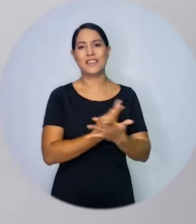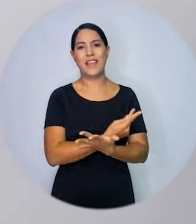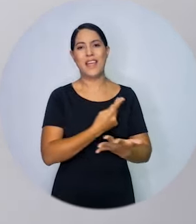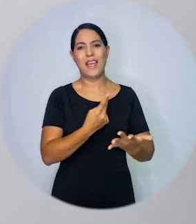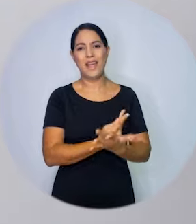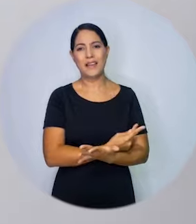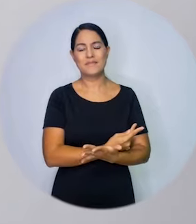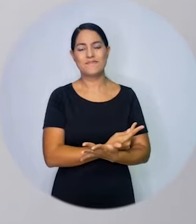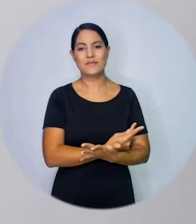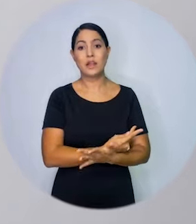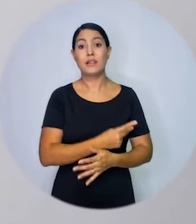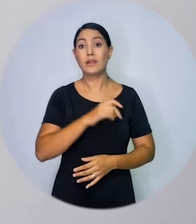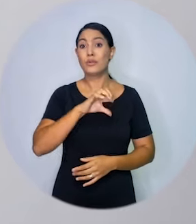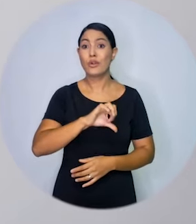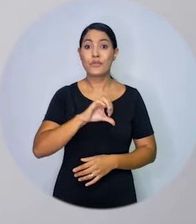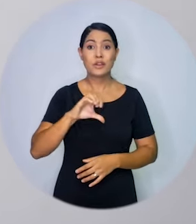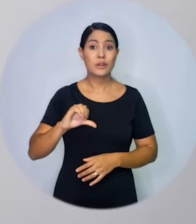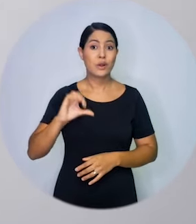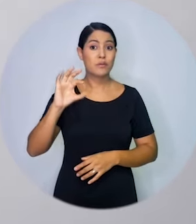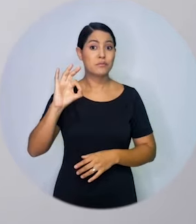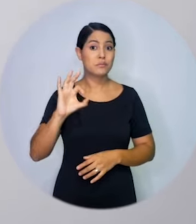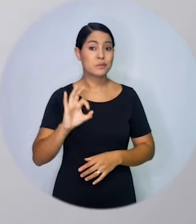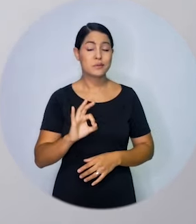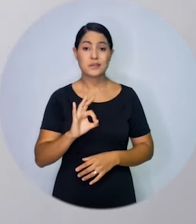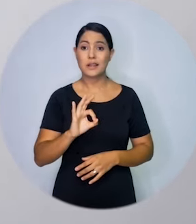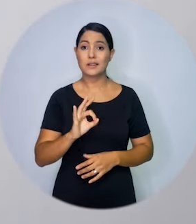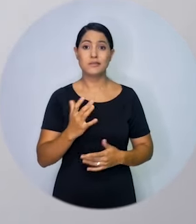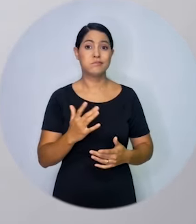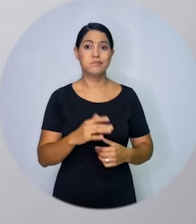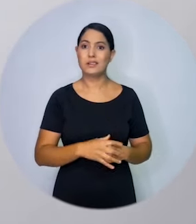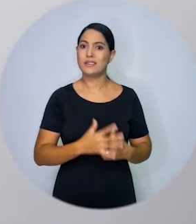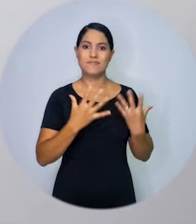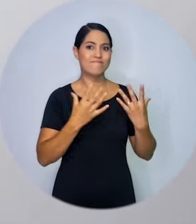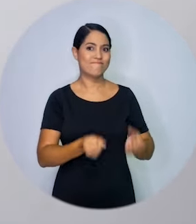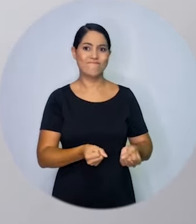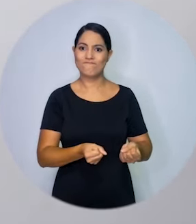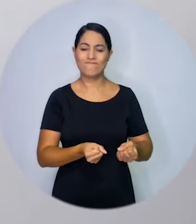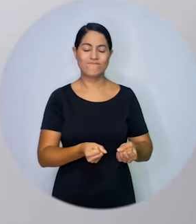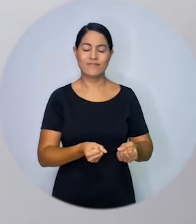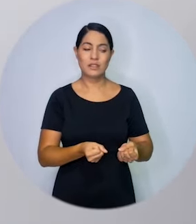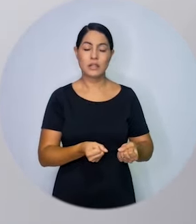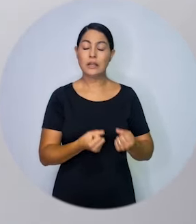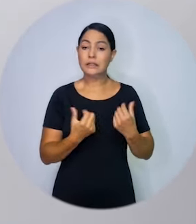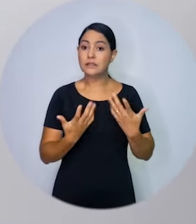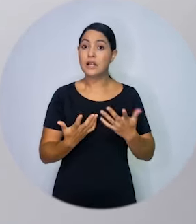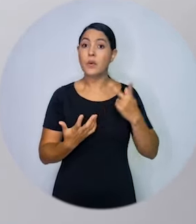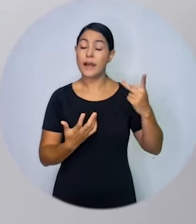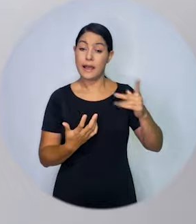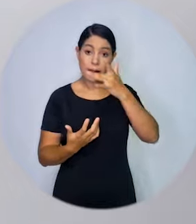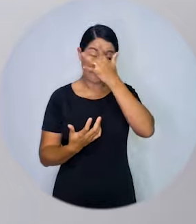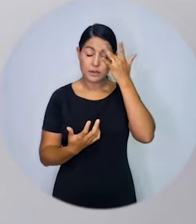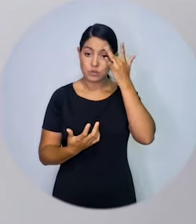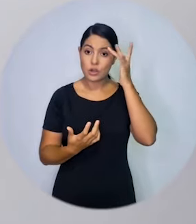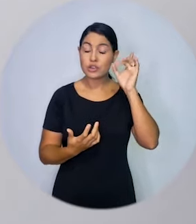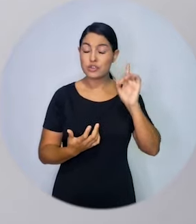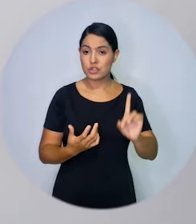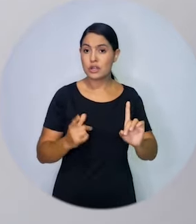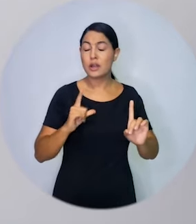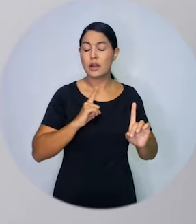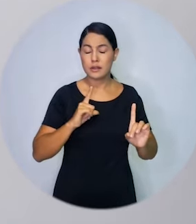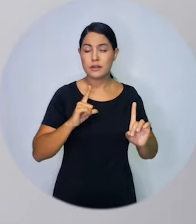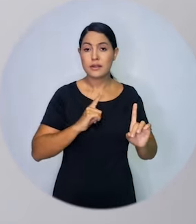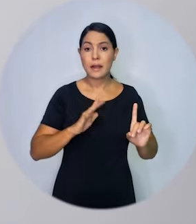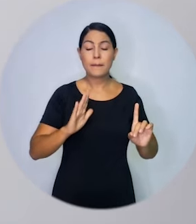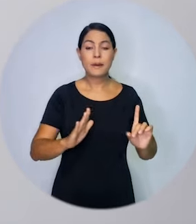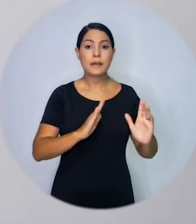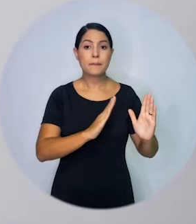montam um benefício, montam lá o pedido de forma errada e em 99% dos casos eles são indeferidos.